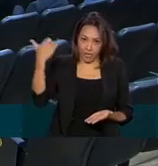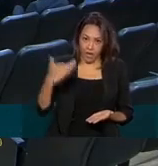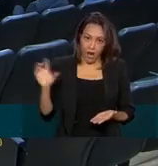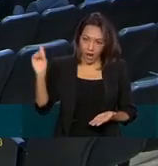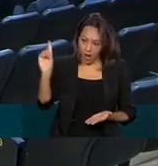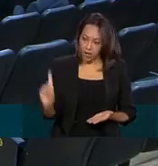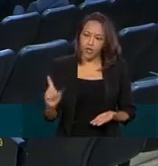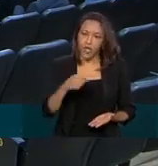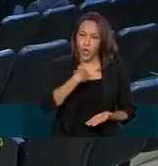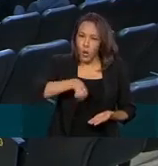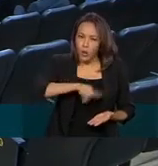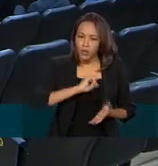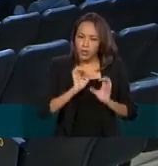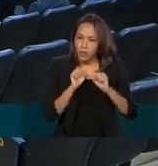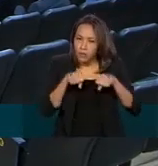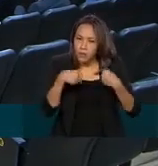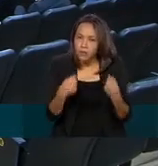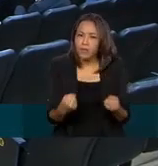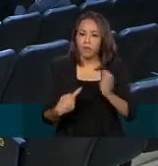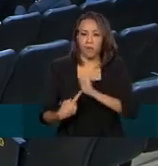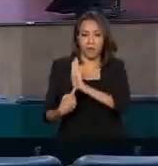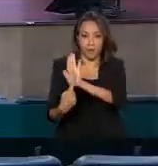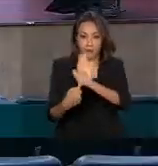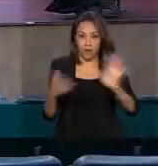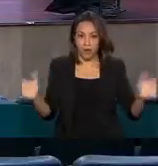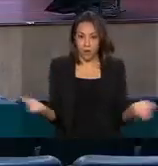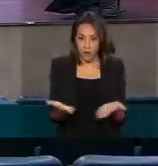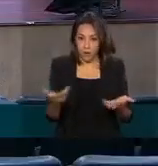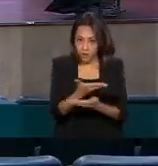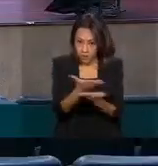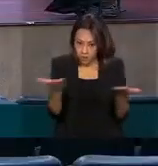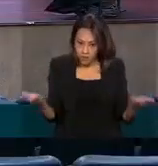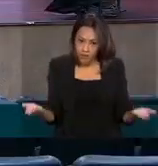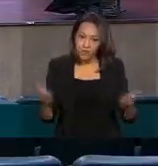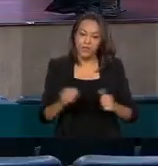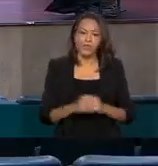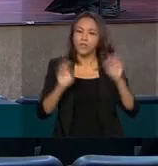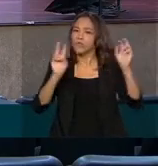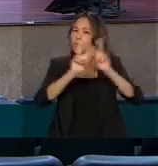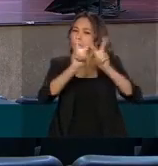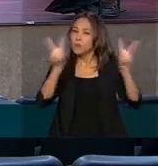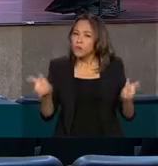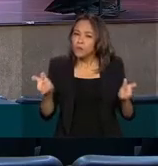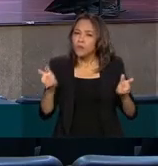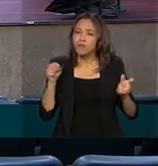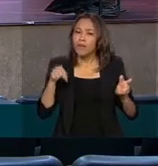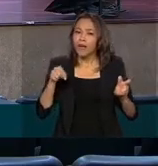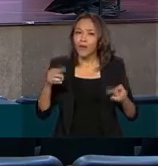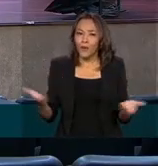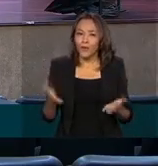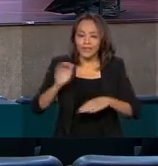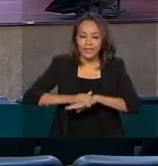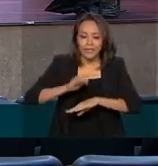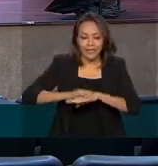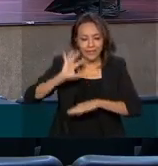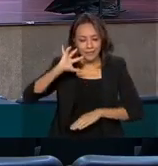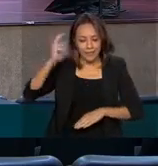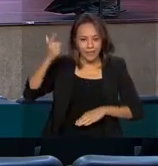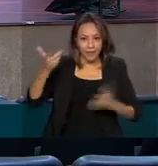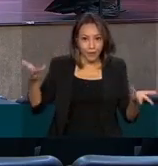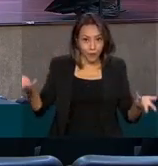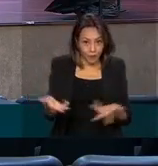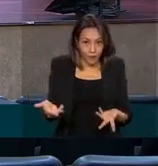esforço que nós fizemos para trazer hoje essa pauta para ser deliberada é um esforço